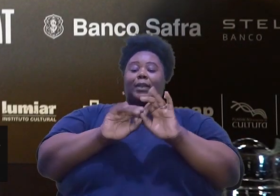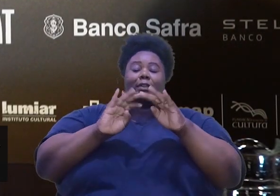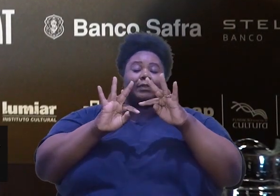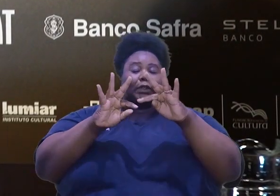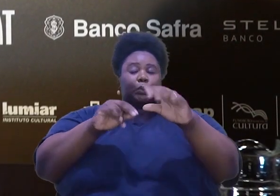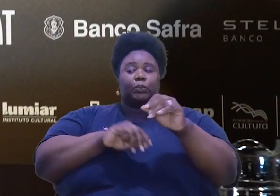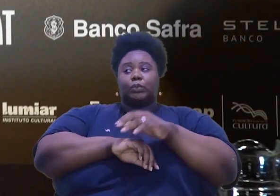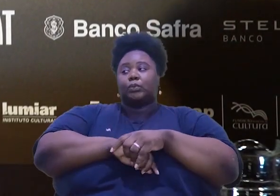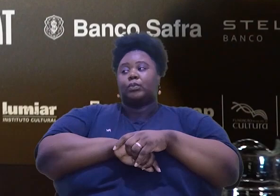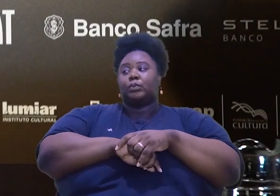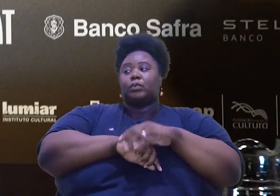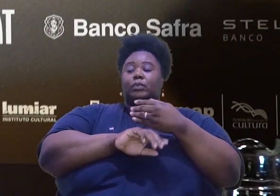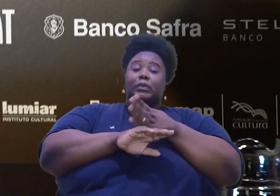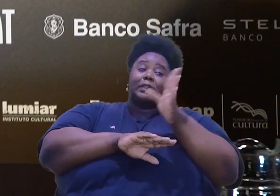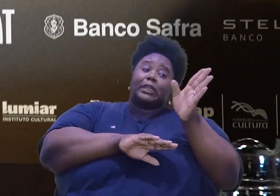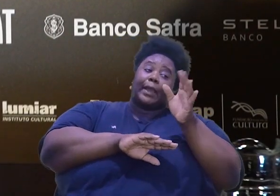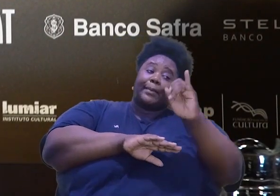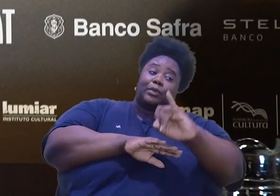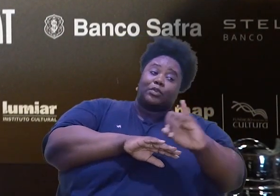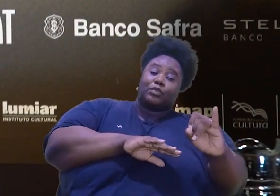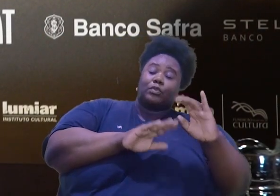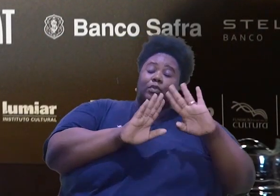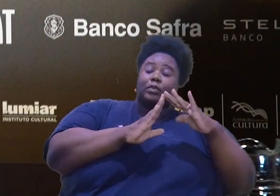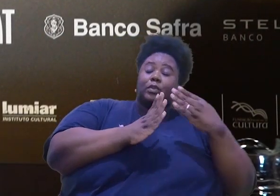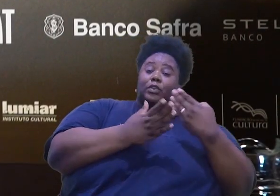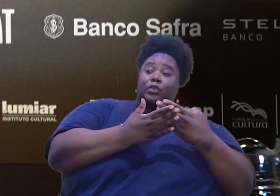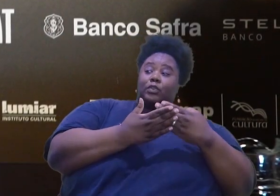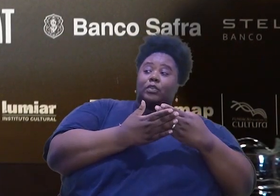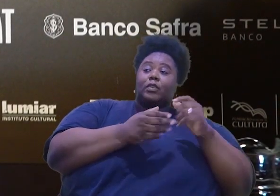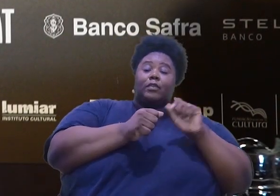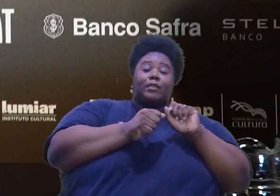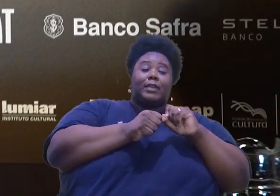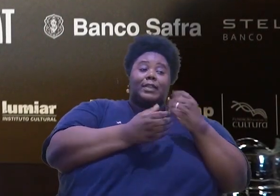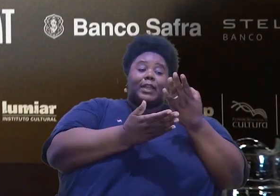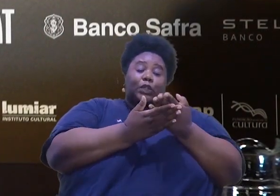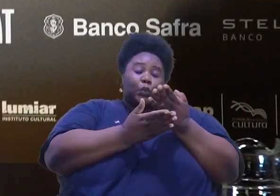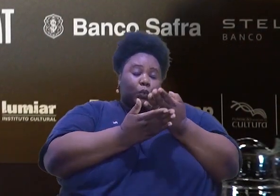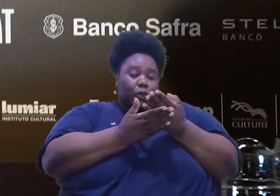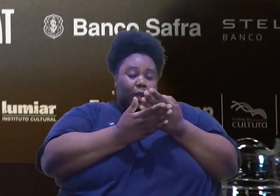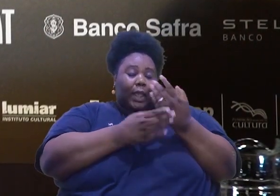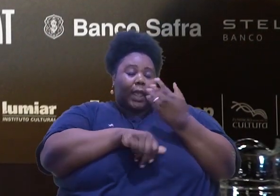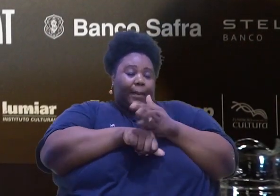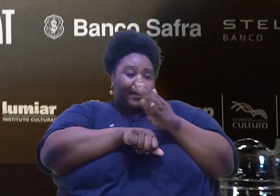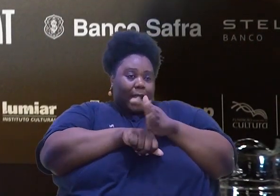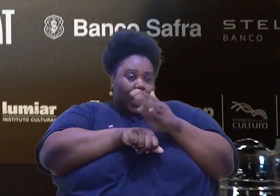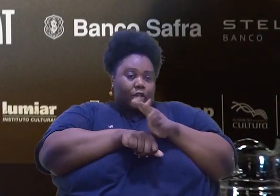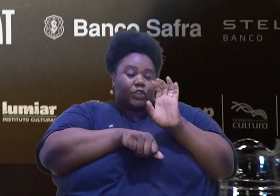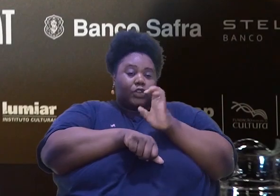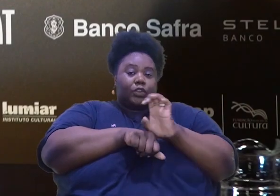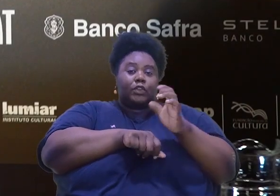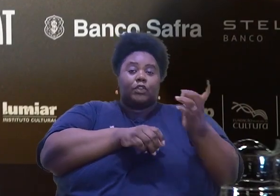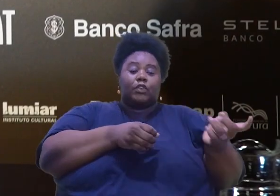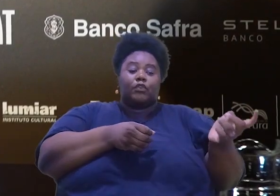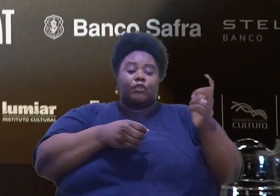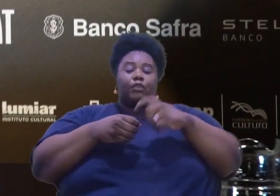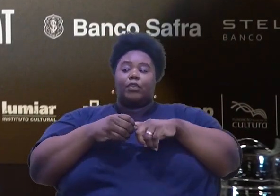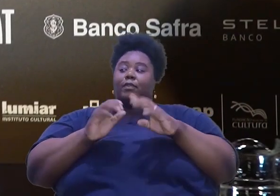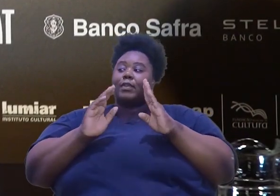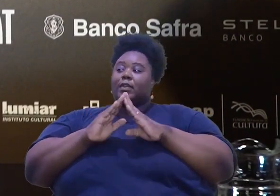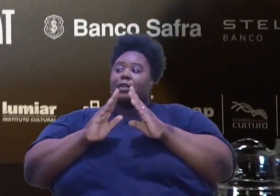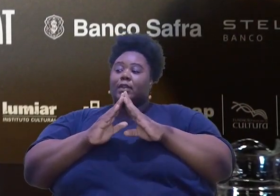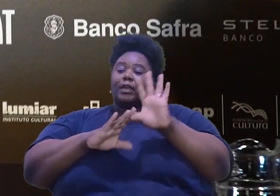organizado, vinha para o Instituto de Educação fazer as matérias práticas, né, estágio, voltava na